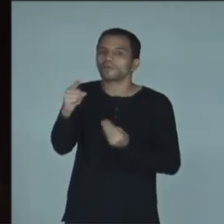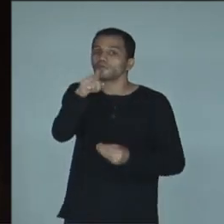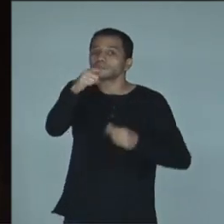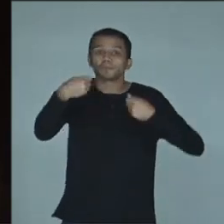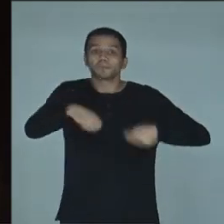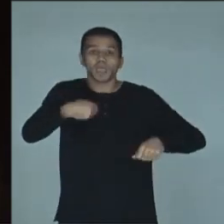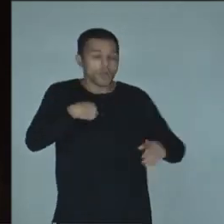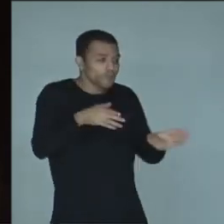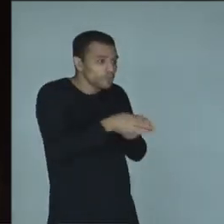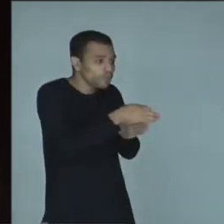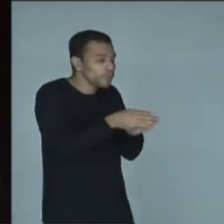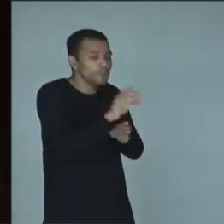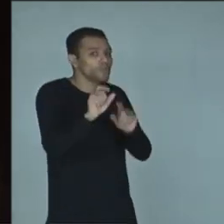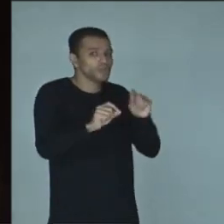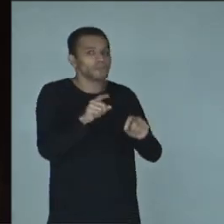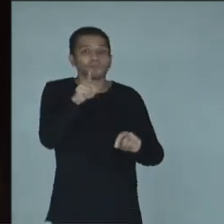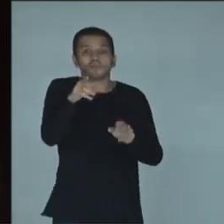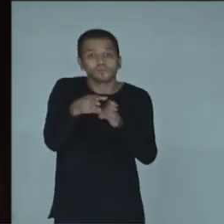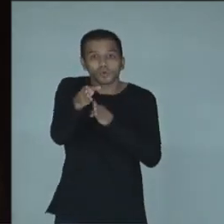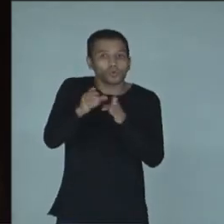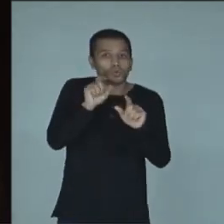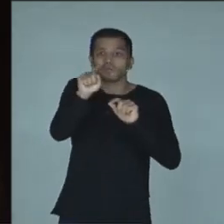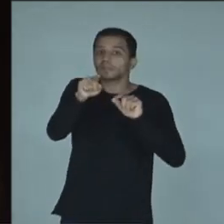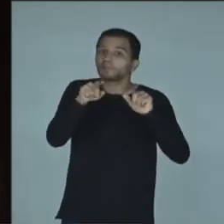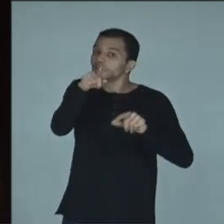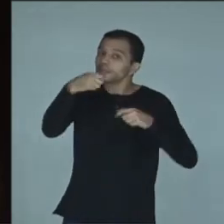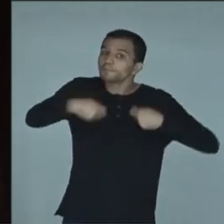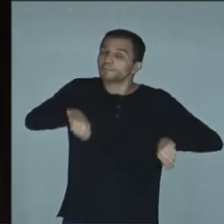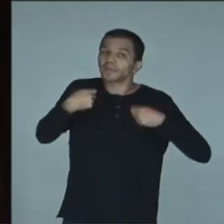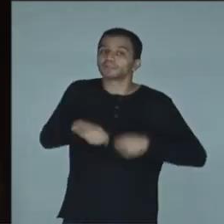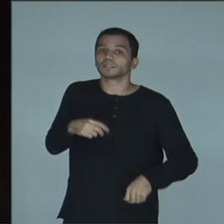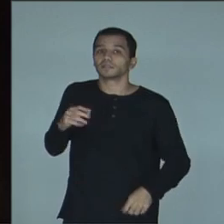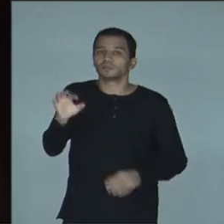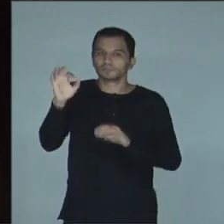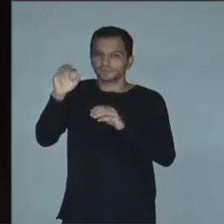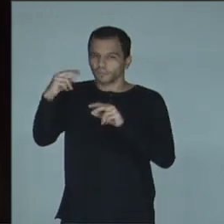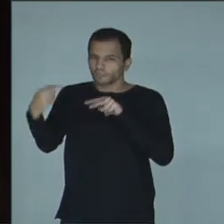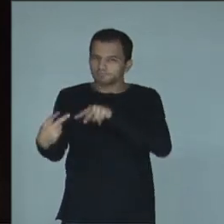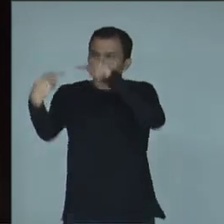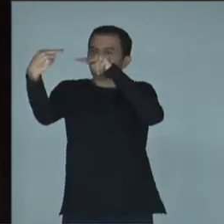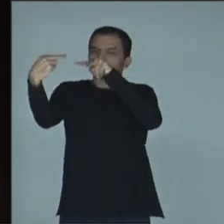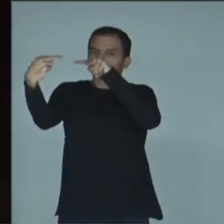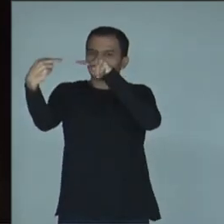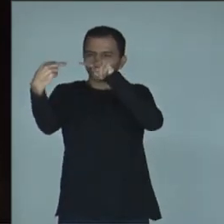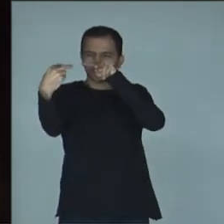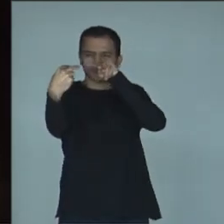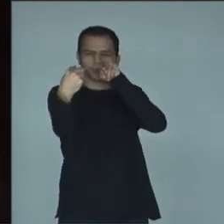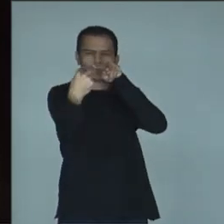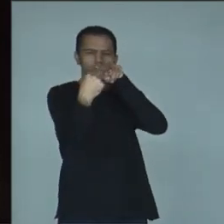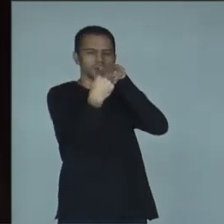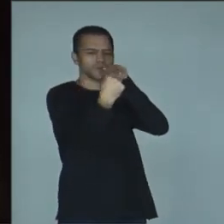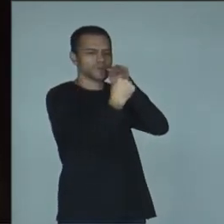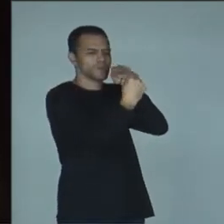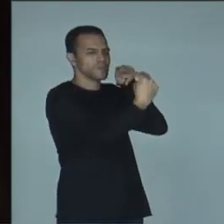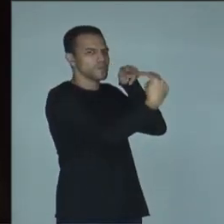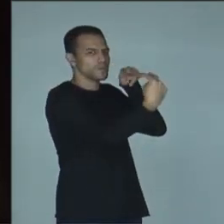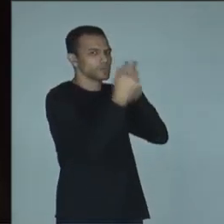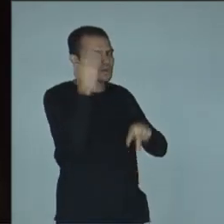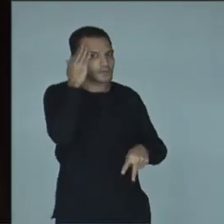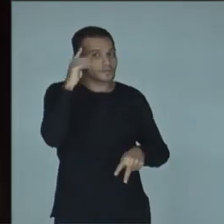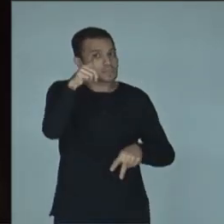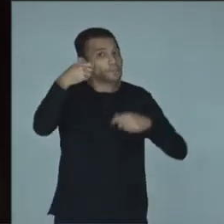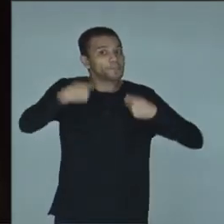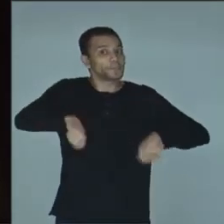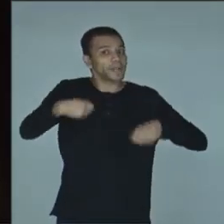me deu sabia que eu vou pastor Edi Rock que foi iniciante da sua igreja aqui missionário americano homem de Deus é para mim eu tinha